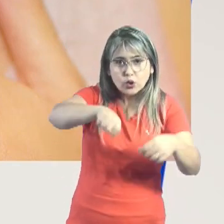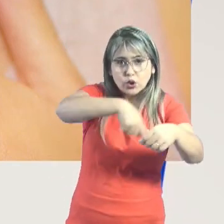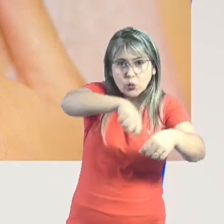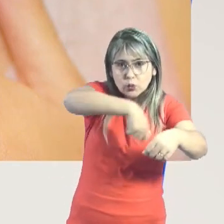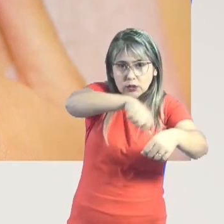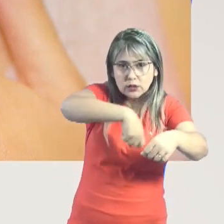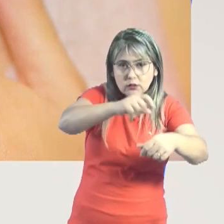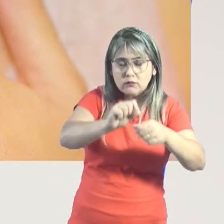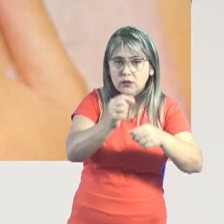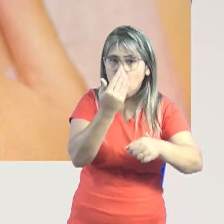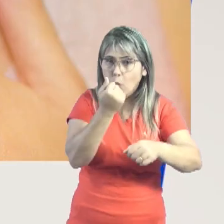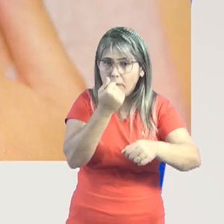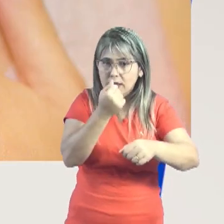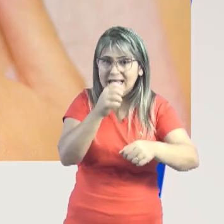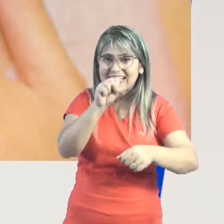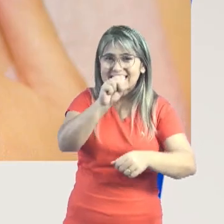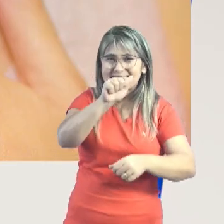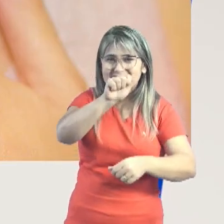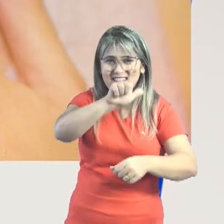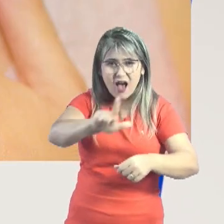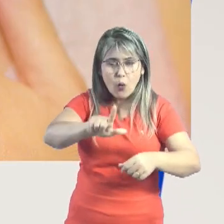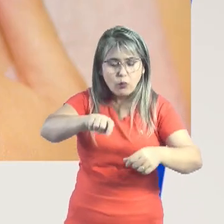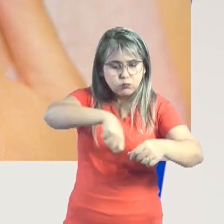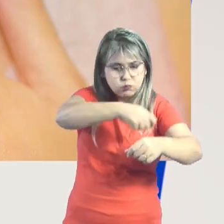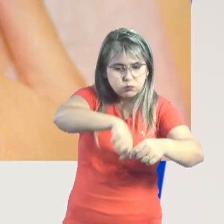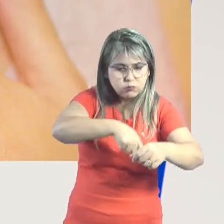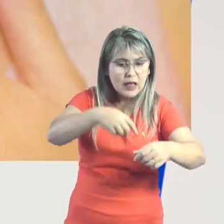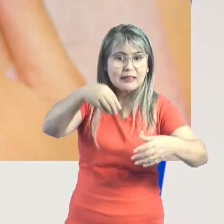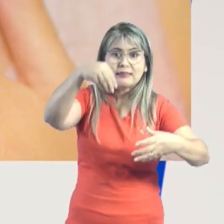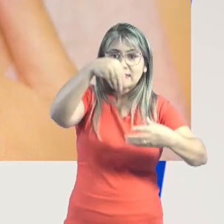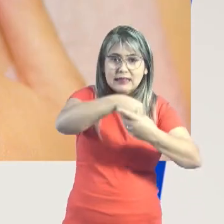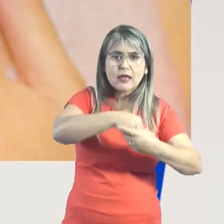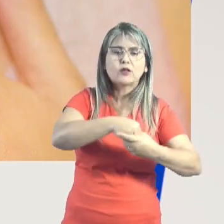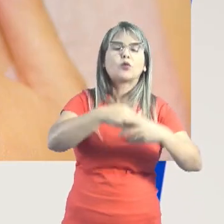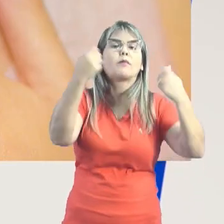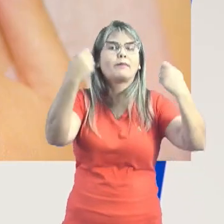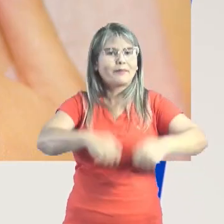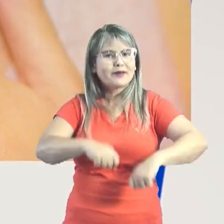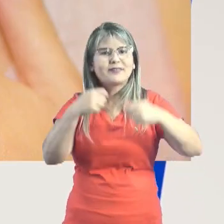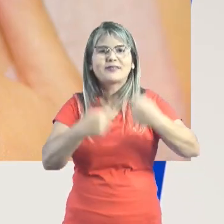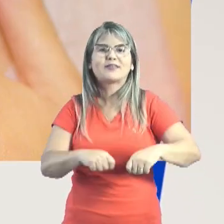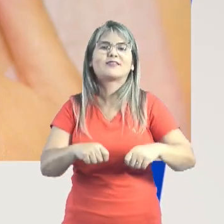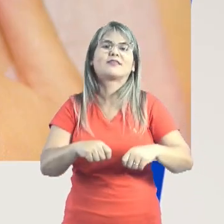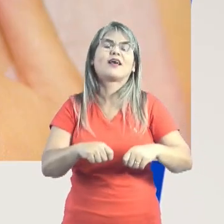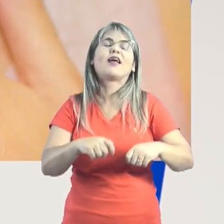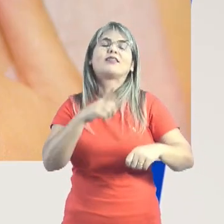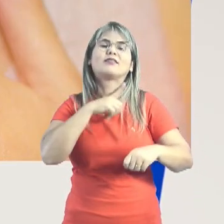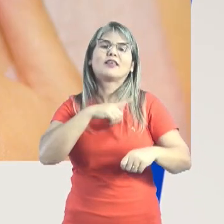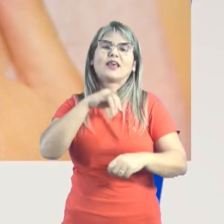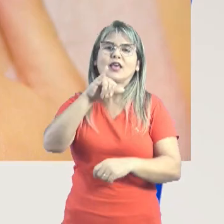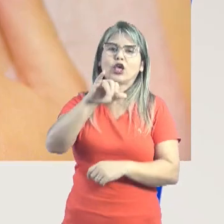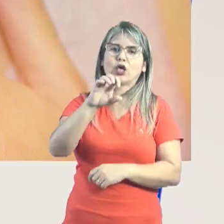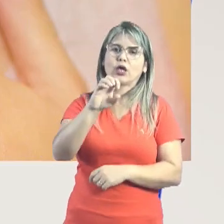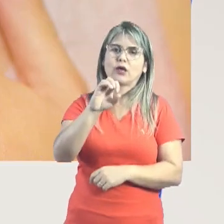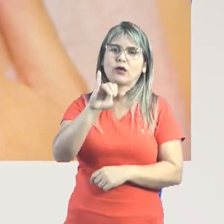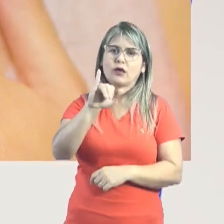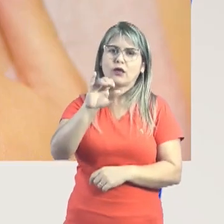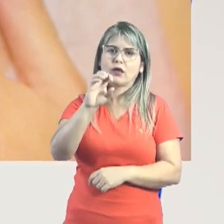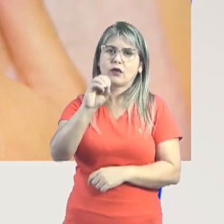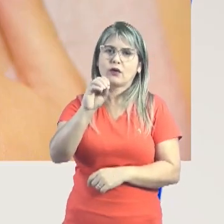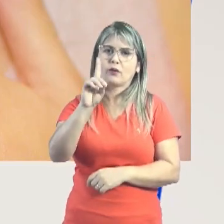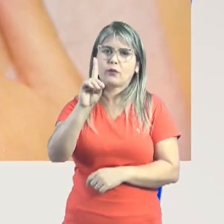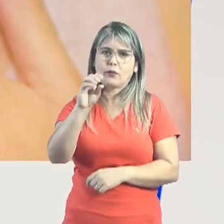socializado, todo mundo consome sal. Né? E esse sal, logicamente o sal não pode ser em excesso, ele